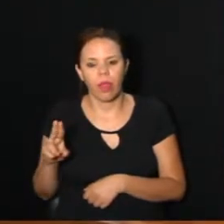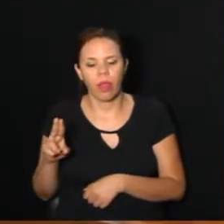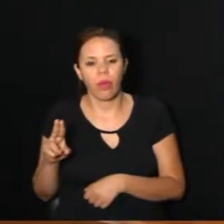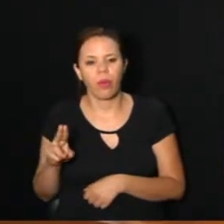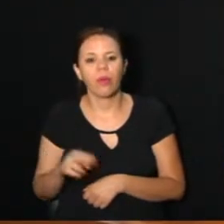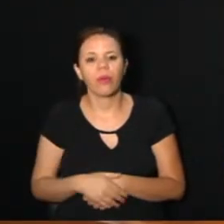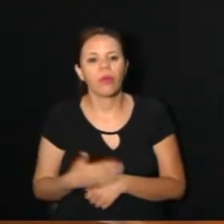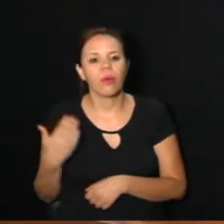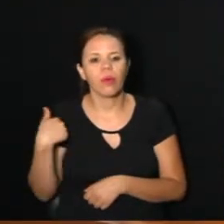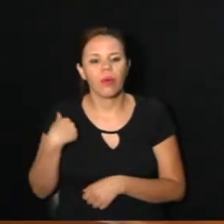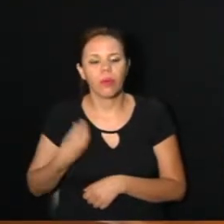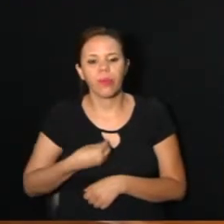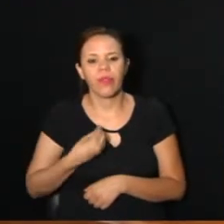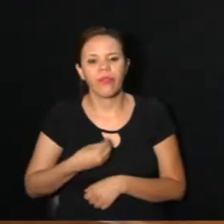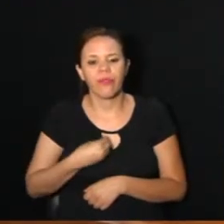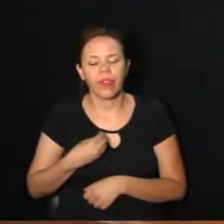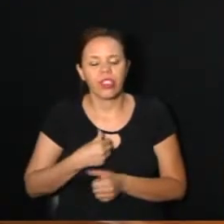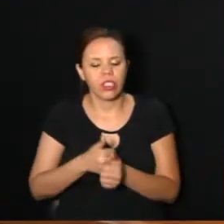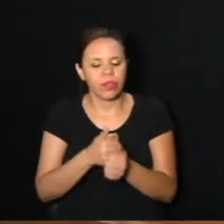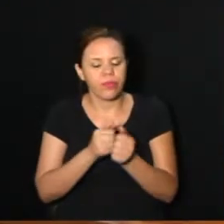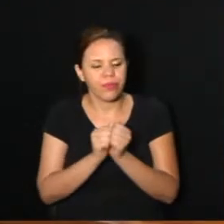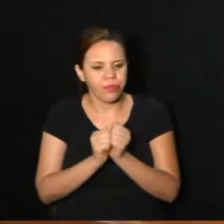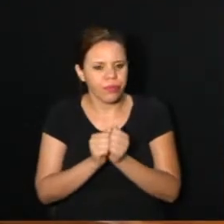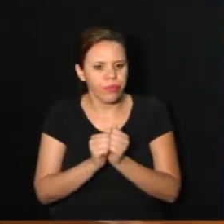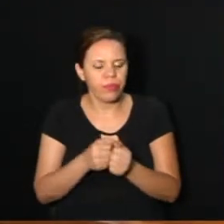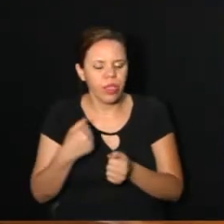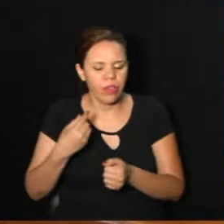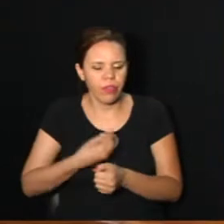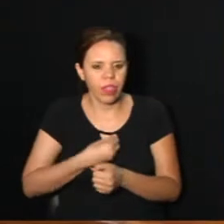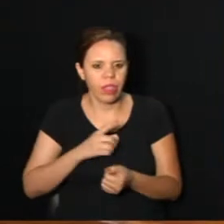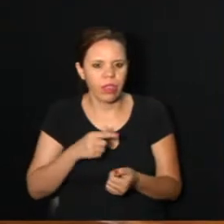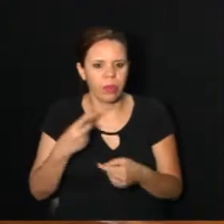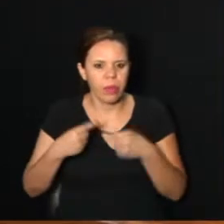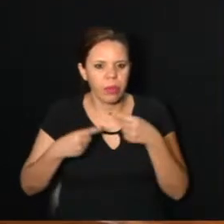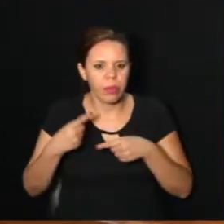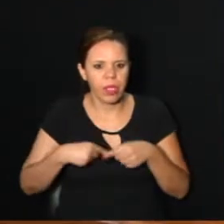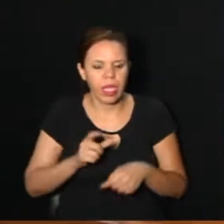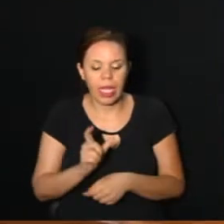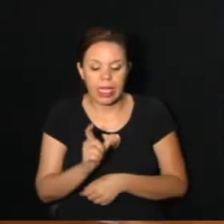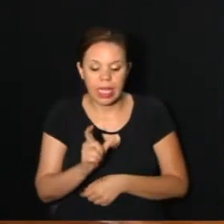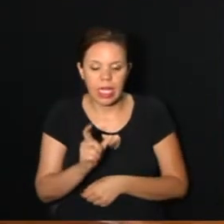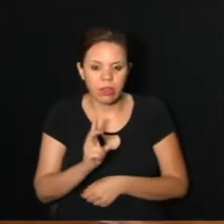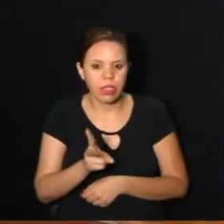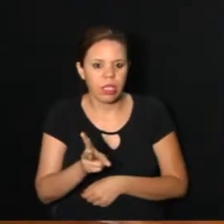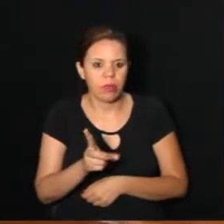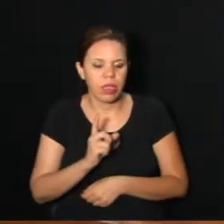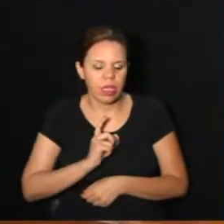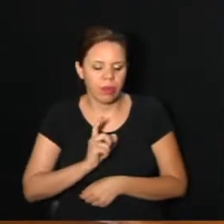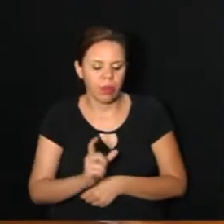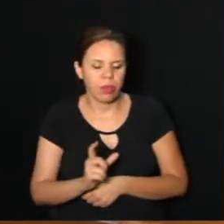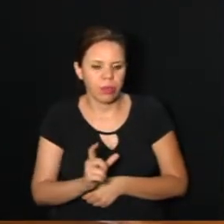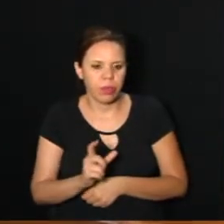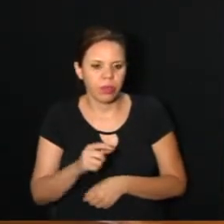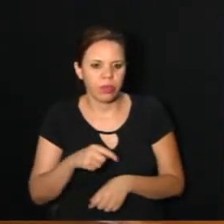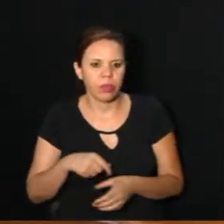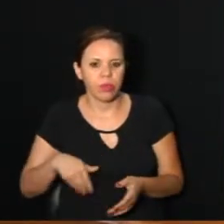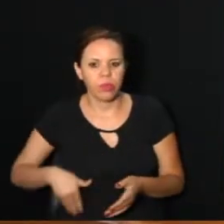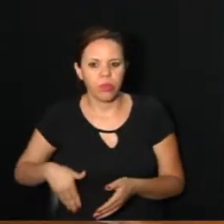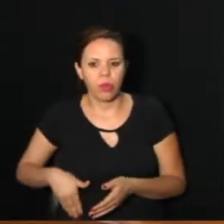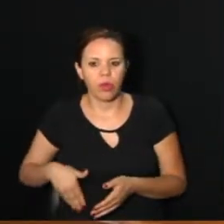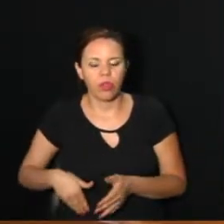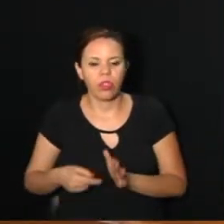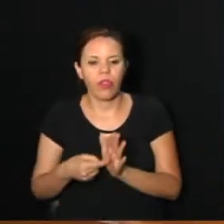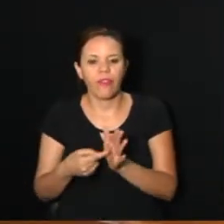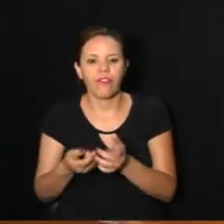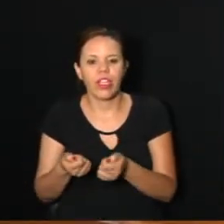vida política, eu andava muito com o Romeu, né? E ele falava: Cirilo, você ande com cartão, você tem que ter cartão sempre no seu bolso para